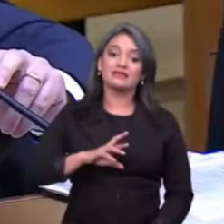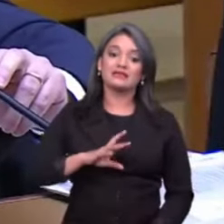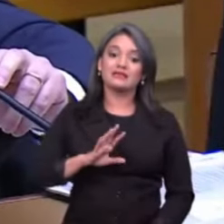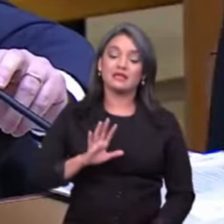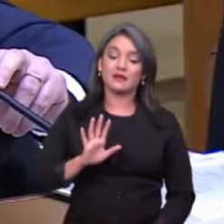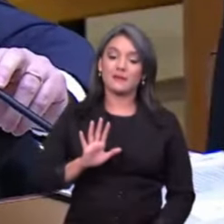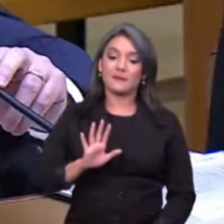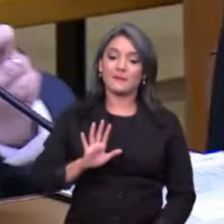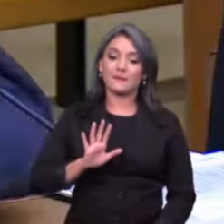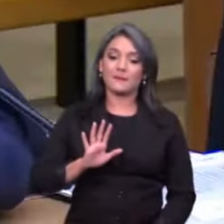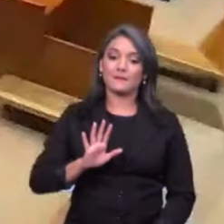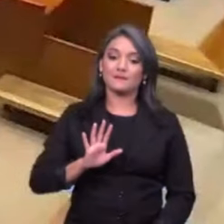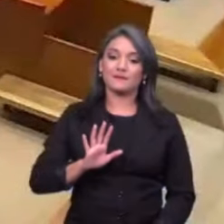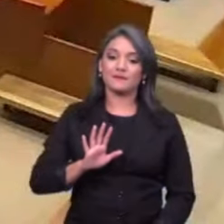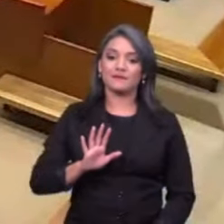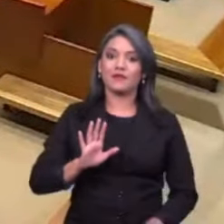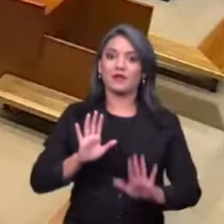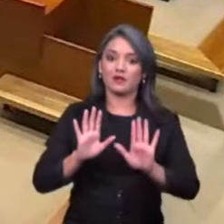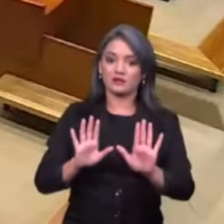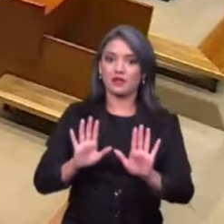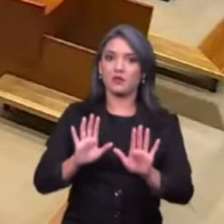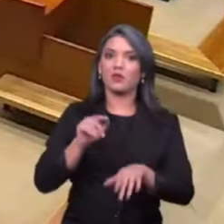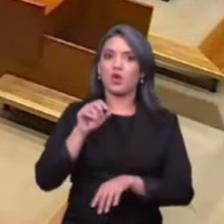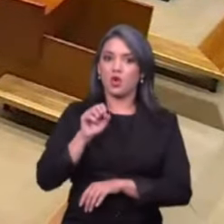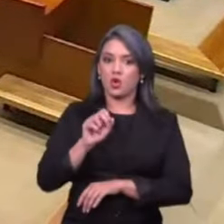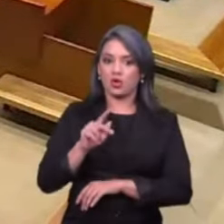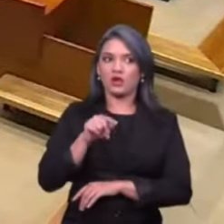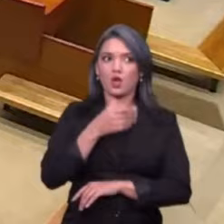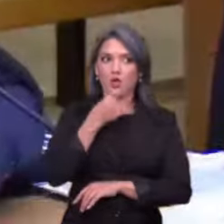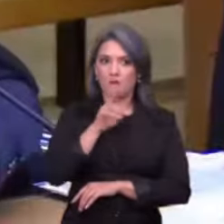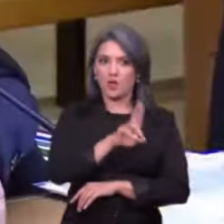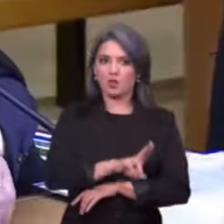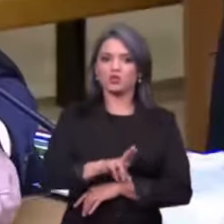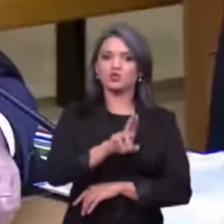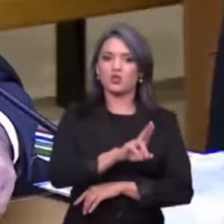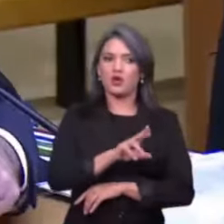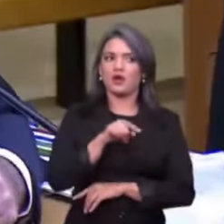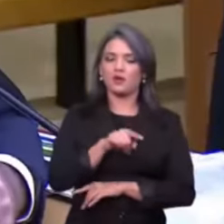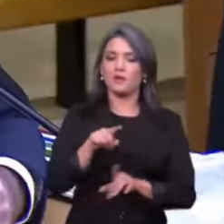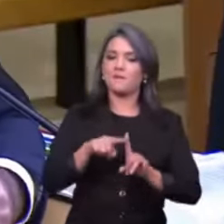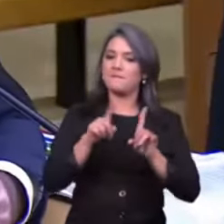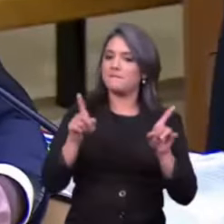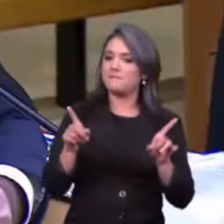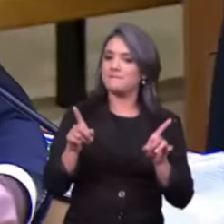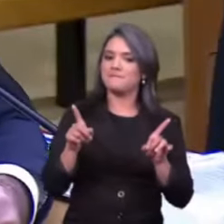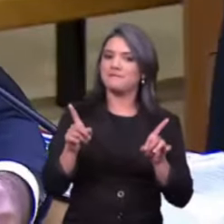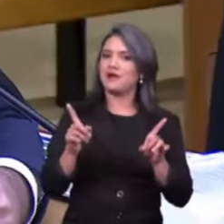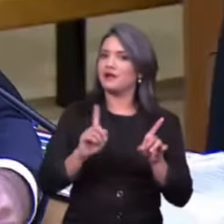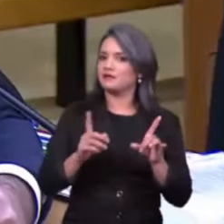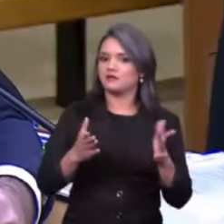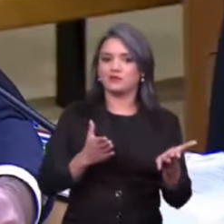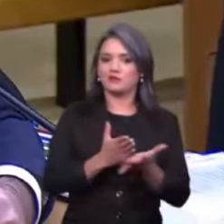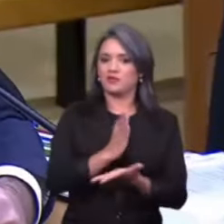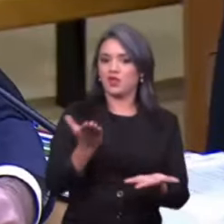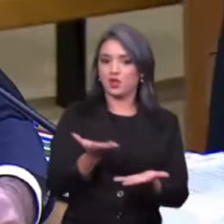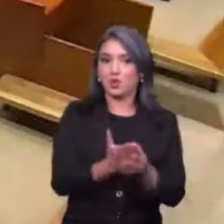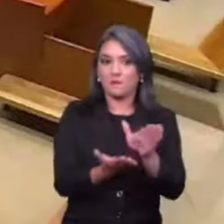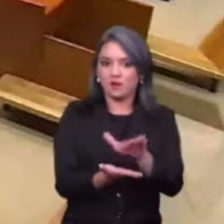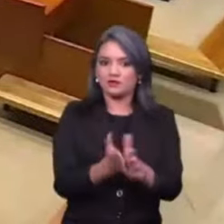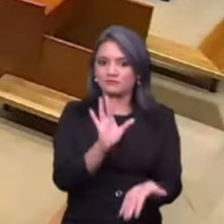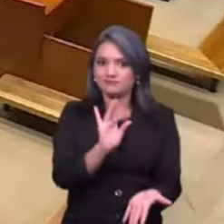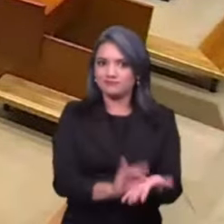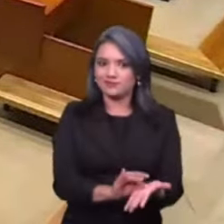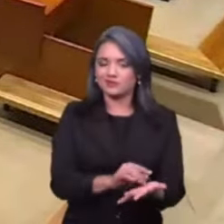Eu acolho como usuário ali, mas negando provimento para diferenciar... O caso concreto